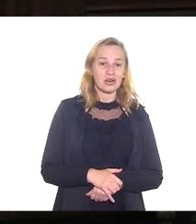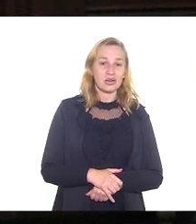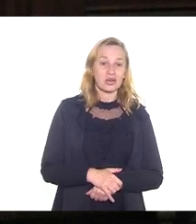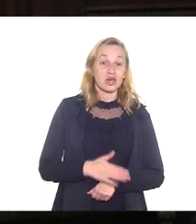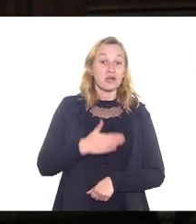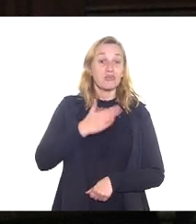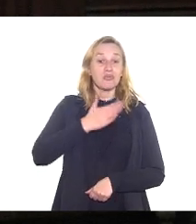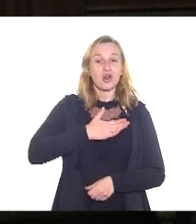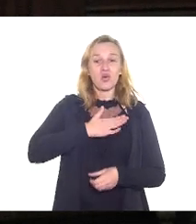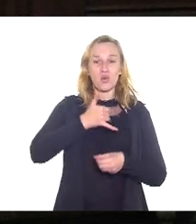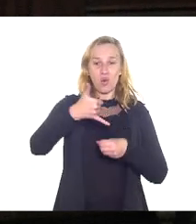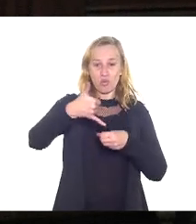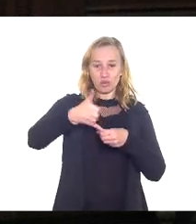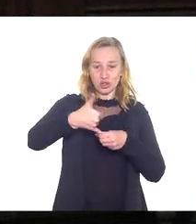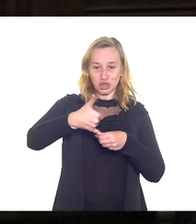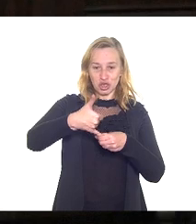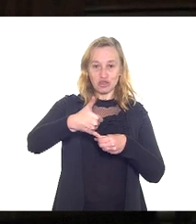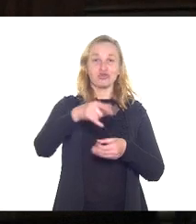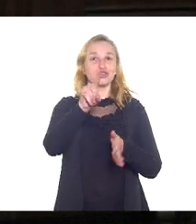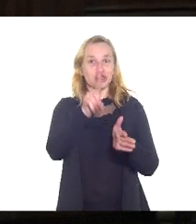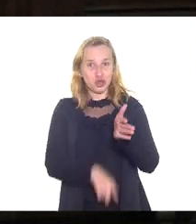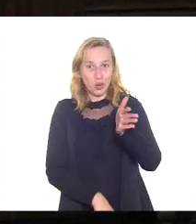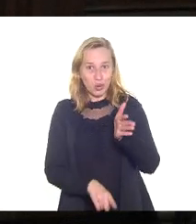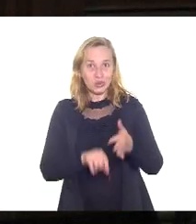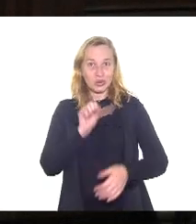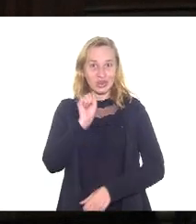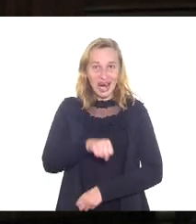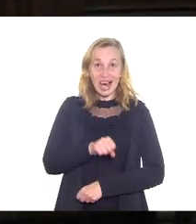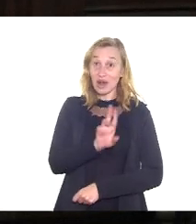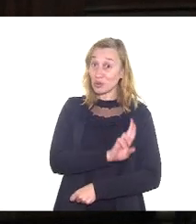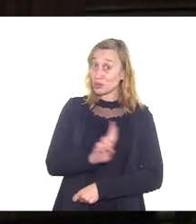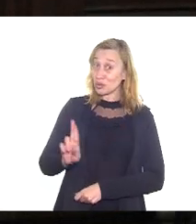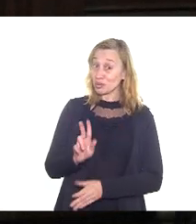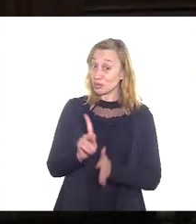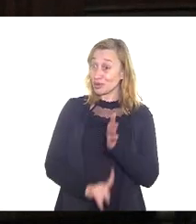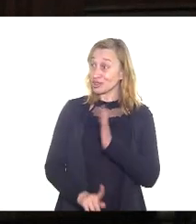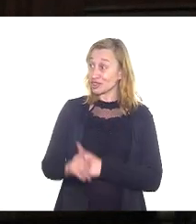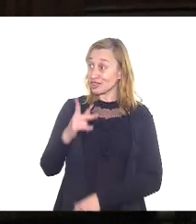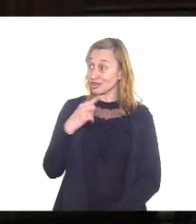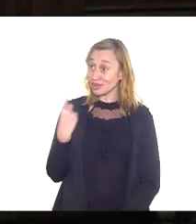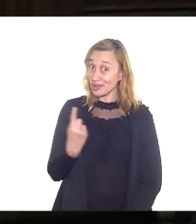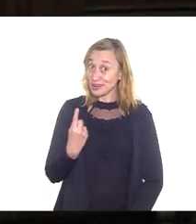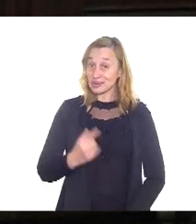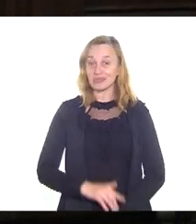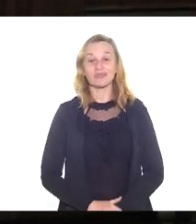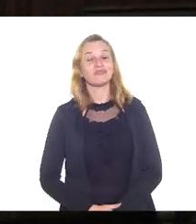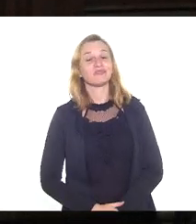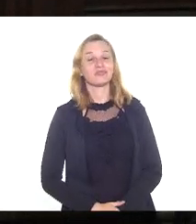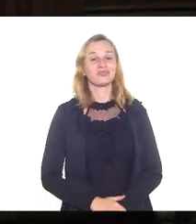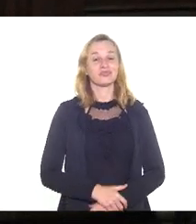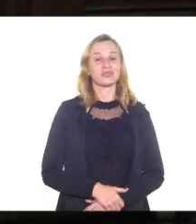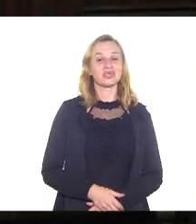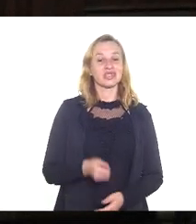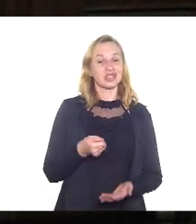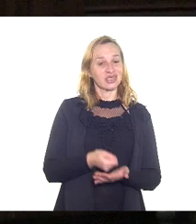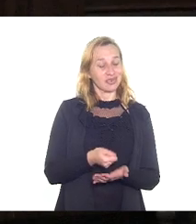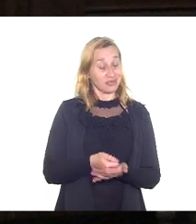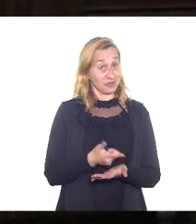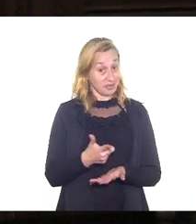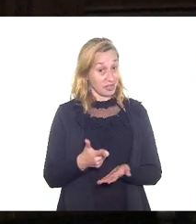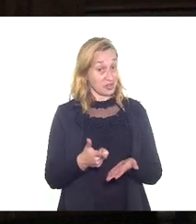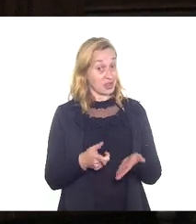meu combustível dá desconto, era o nome do projeto de lei, a gente visava, e consta lá